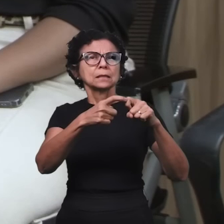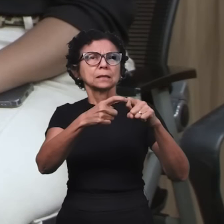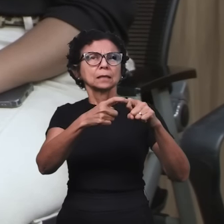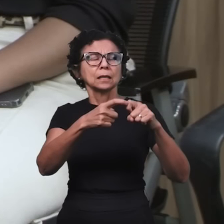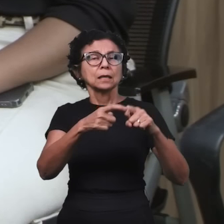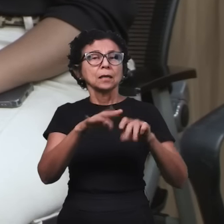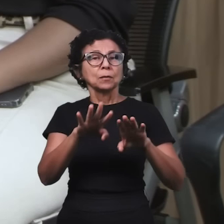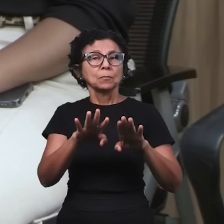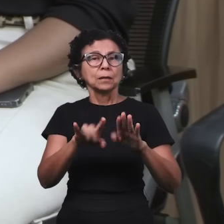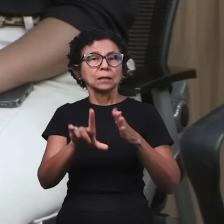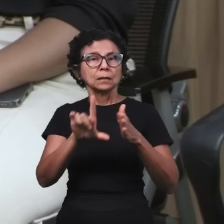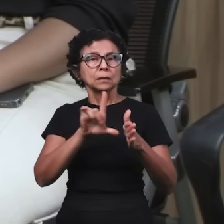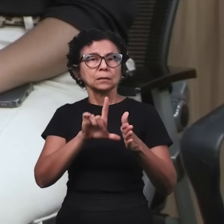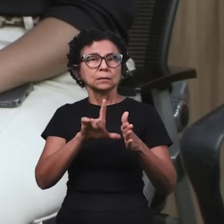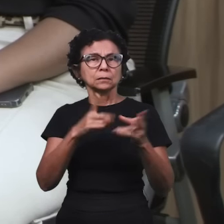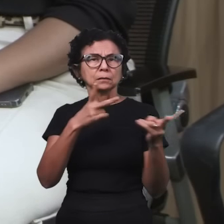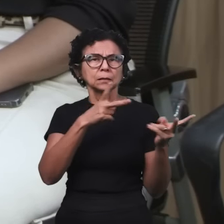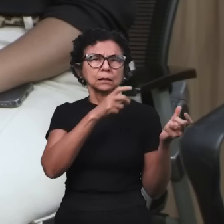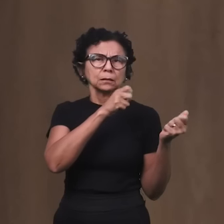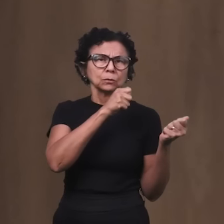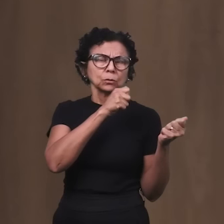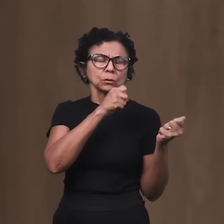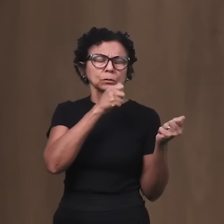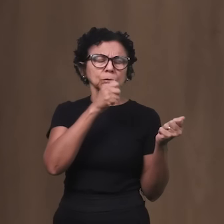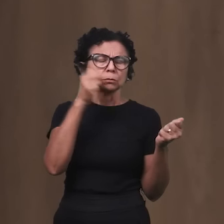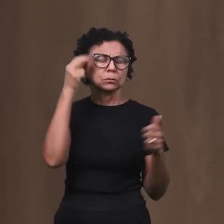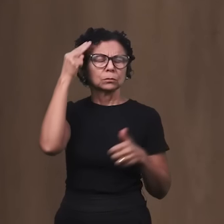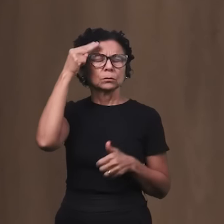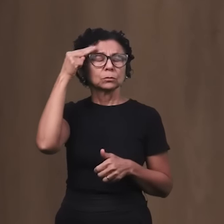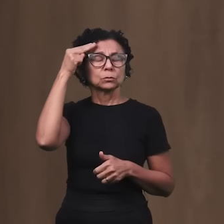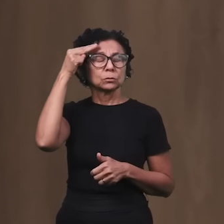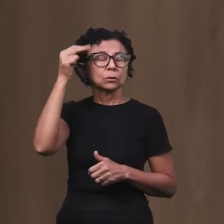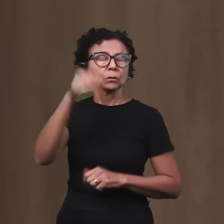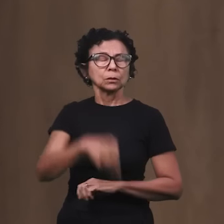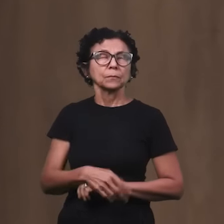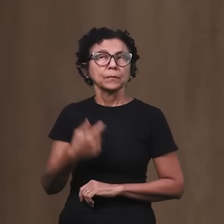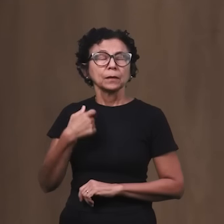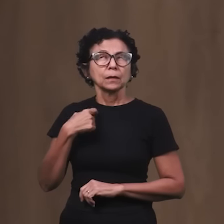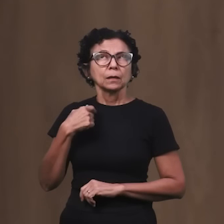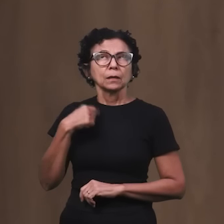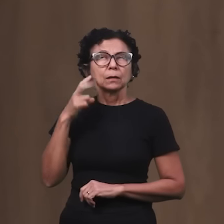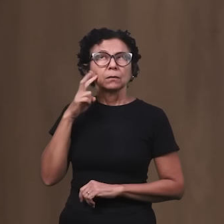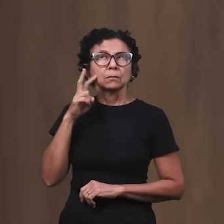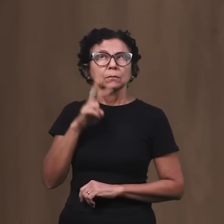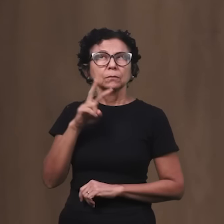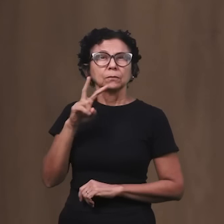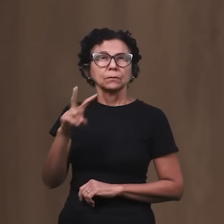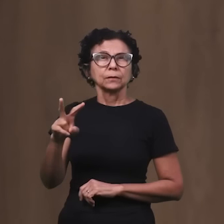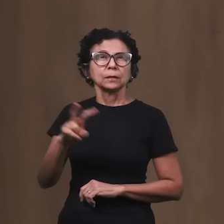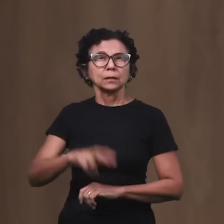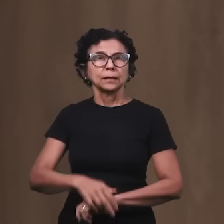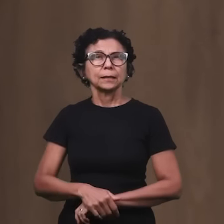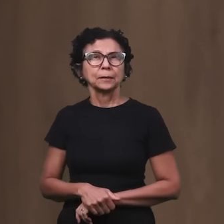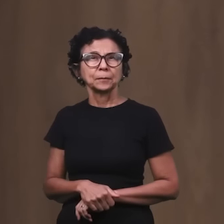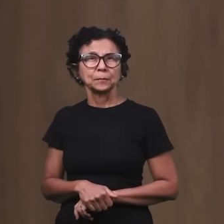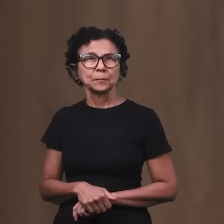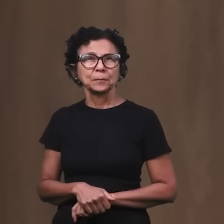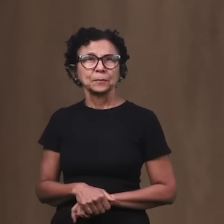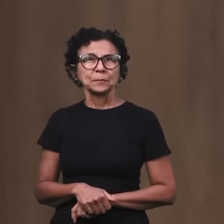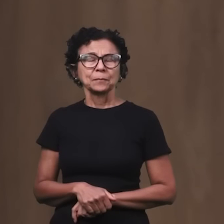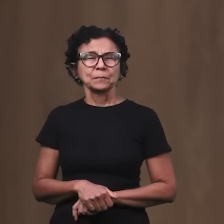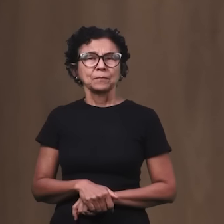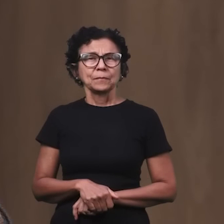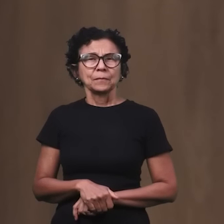sonho. E o sonho que eu tive foi exatamente esse. Eu via a resposta